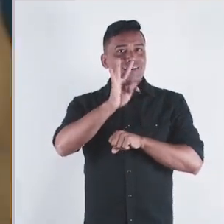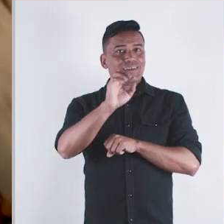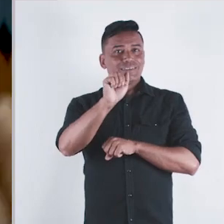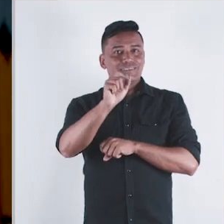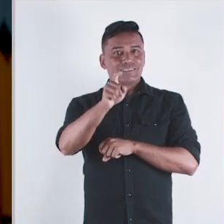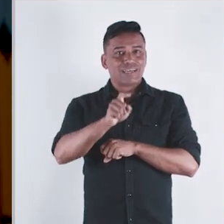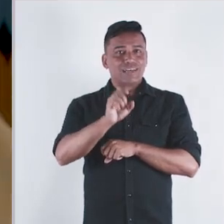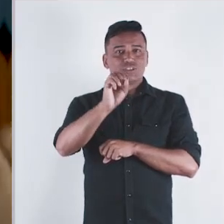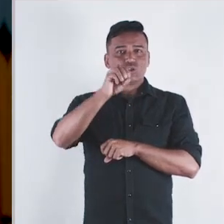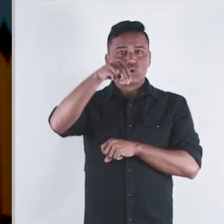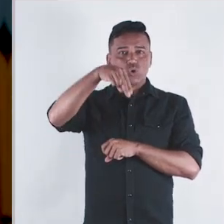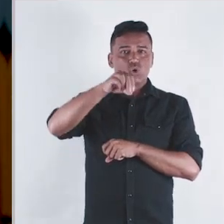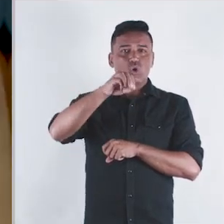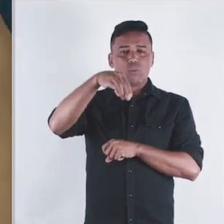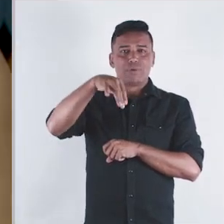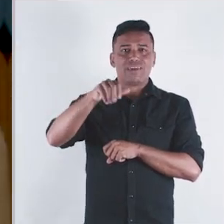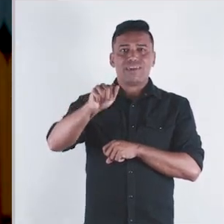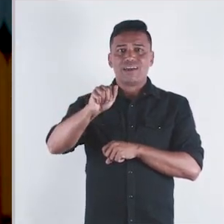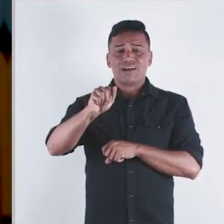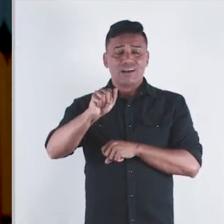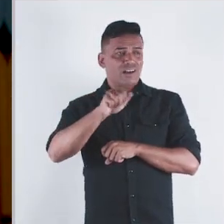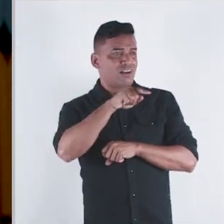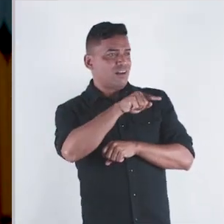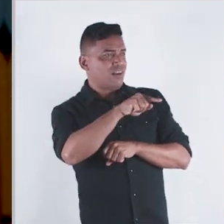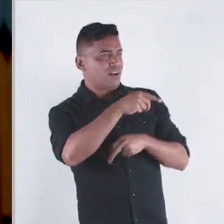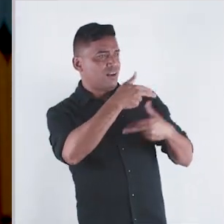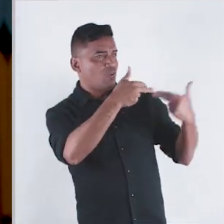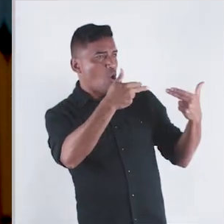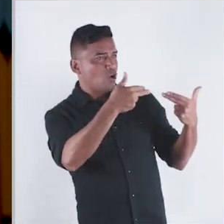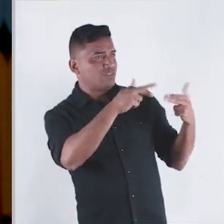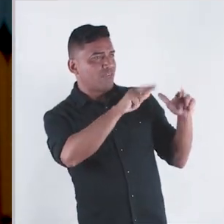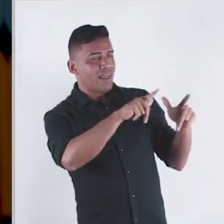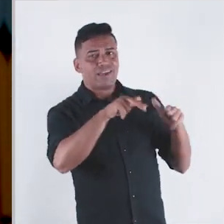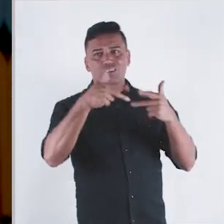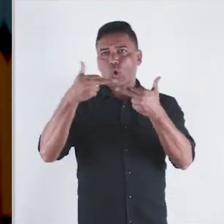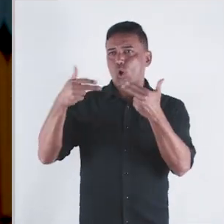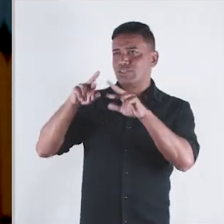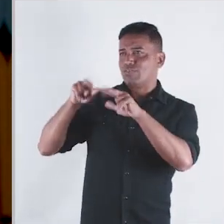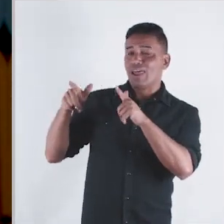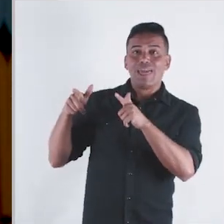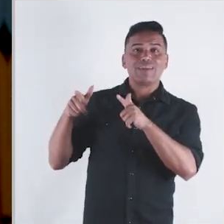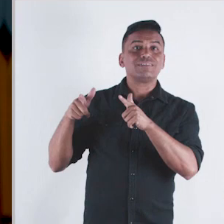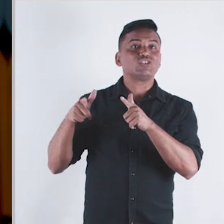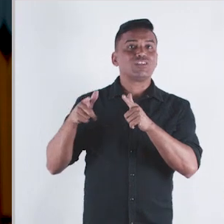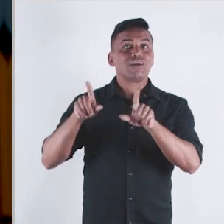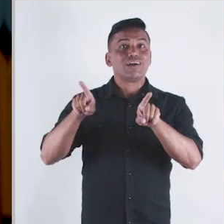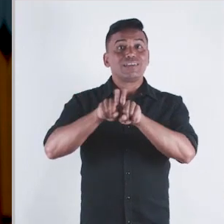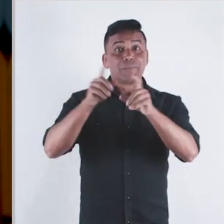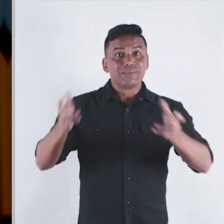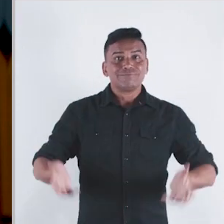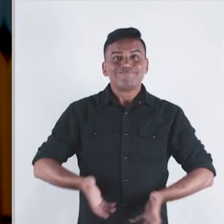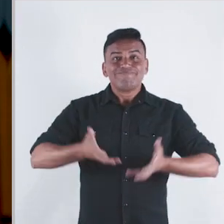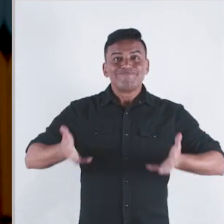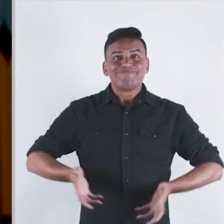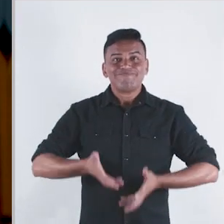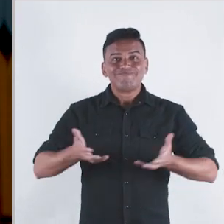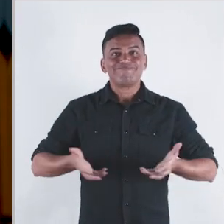né? Diferenciar uma coisa da outra, saber a questão de estilo, né? Uma série